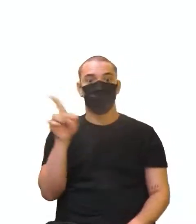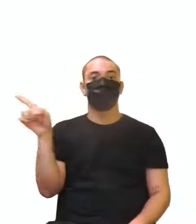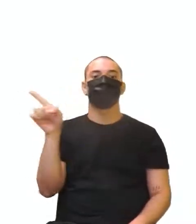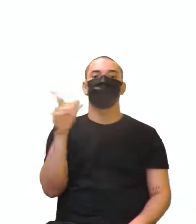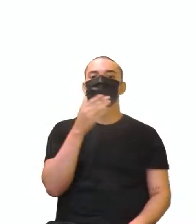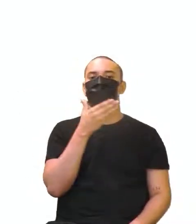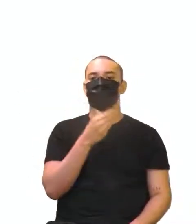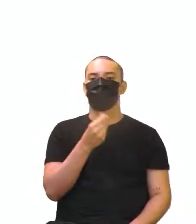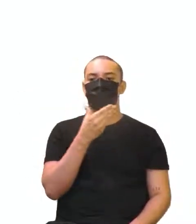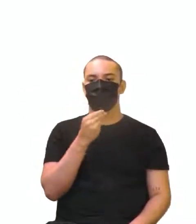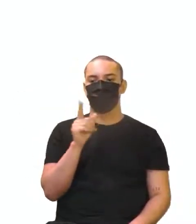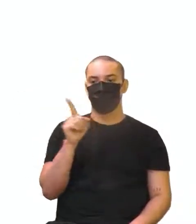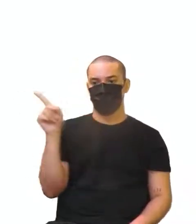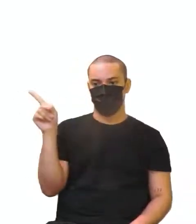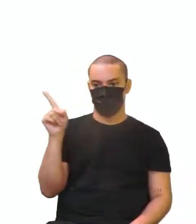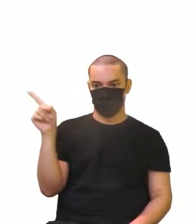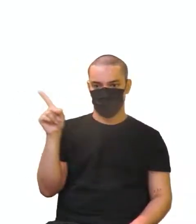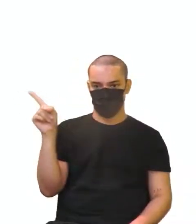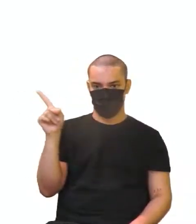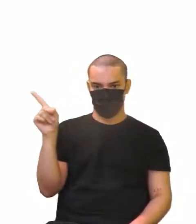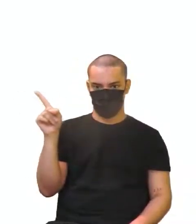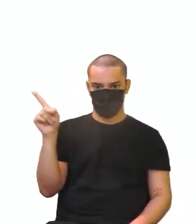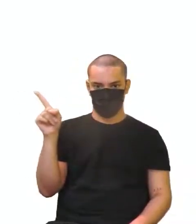homem, aqui,